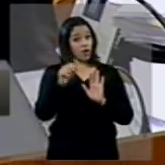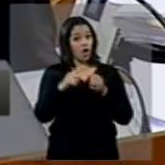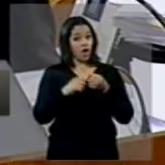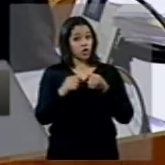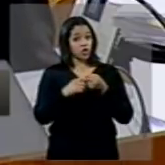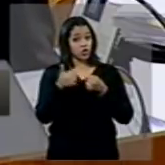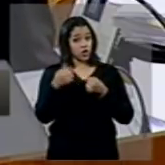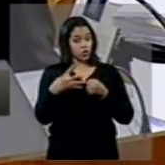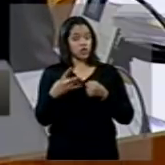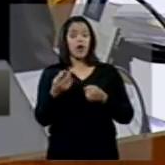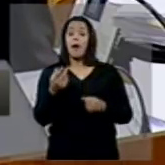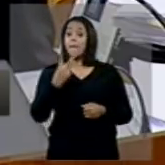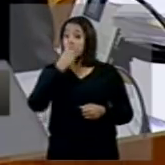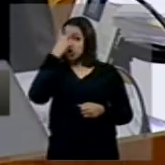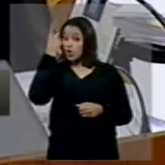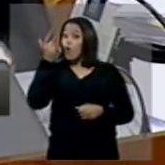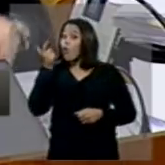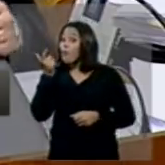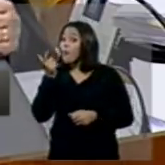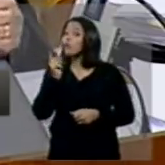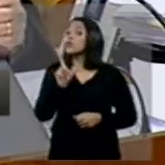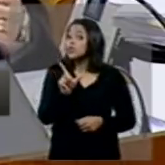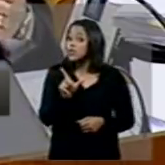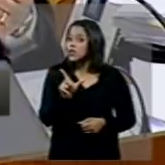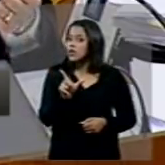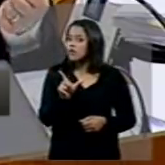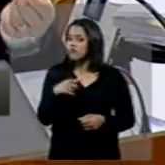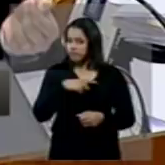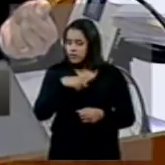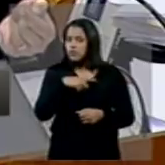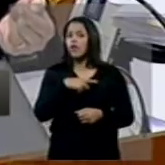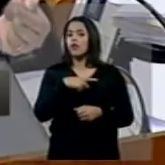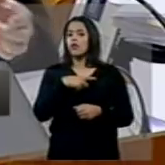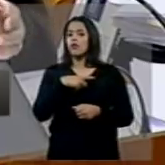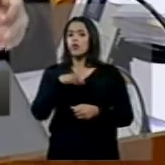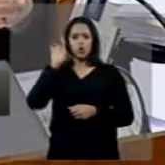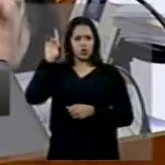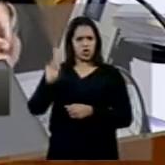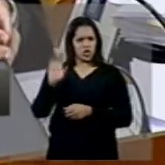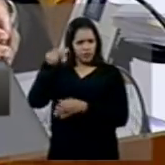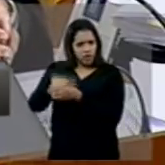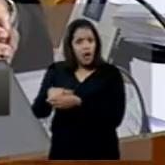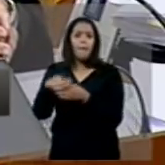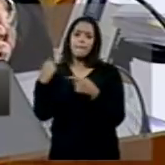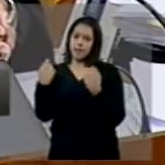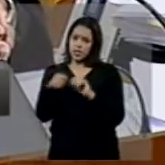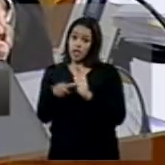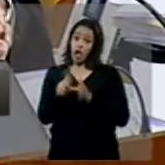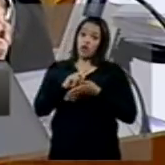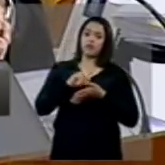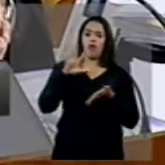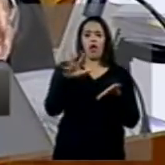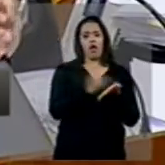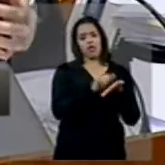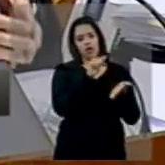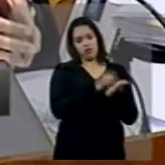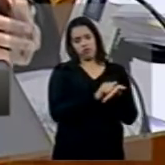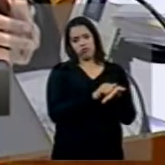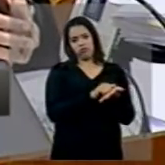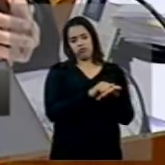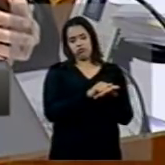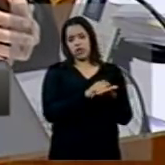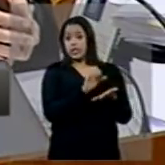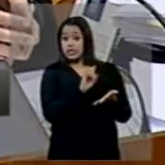que possa votar, para que possa exercer, tem que estar devidamente alistado. Não